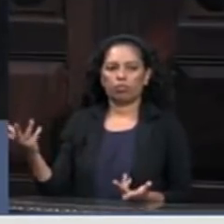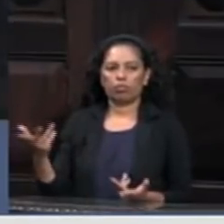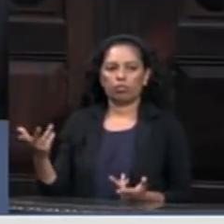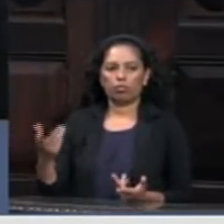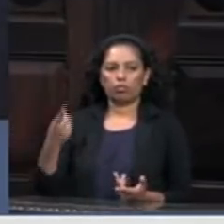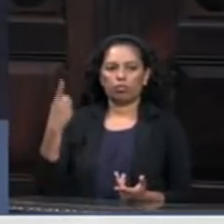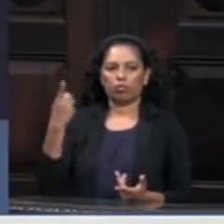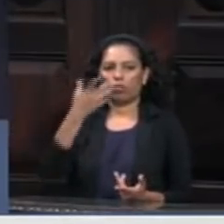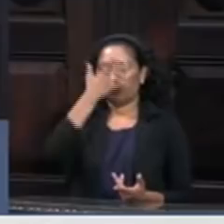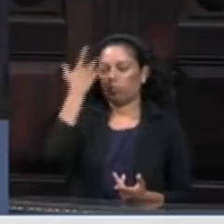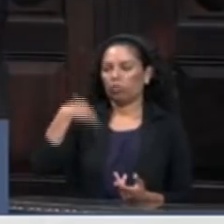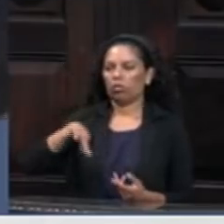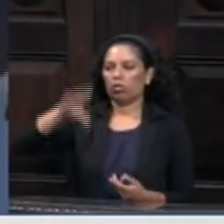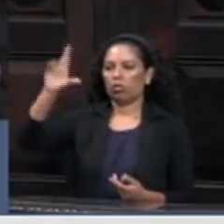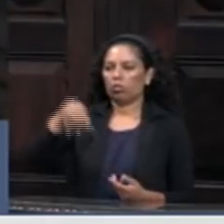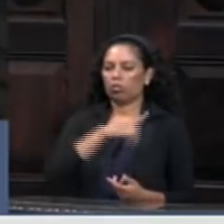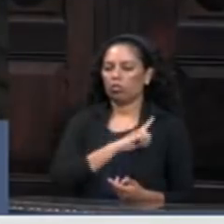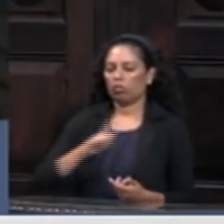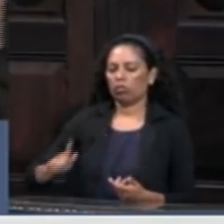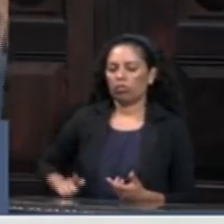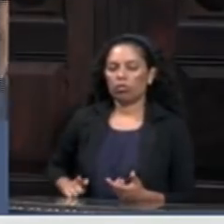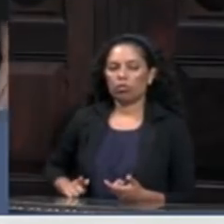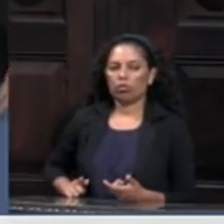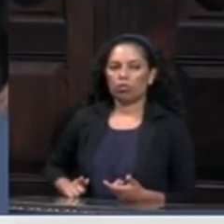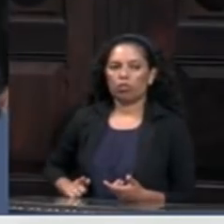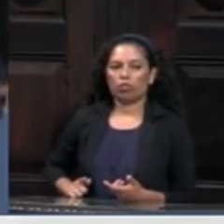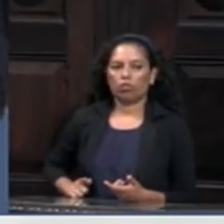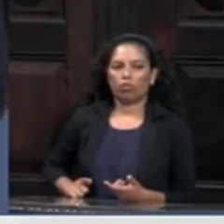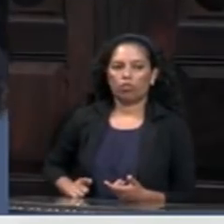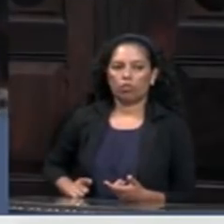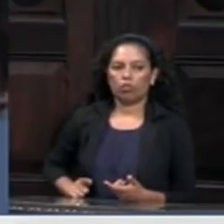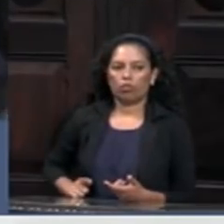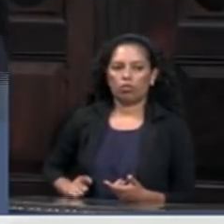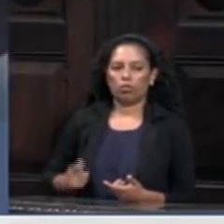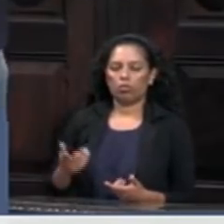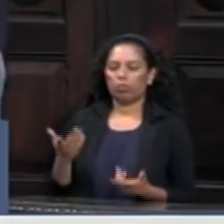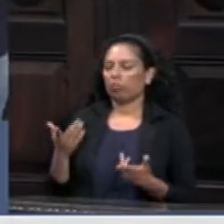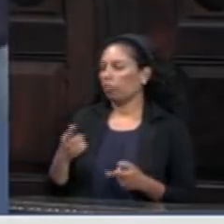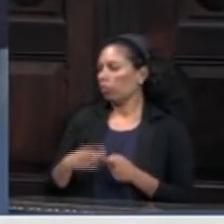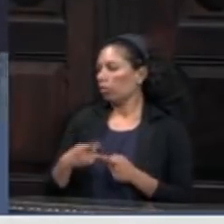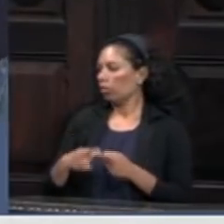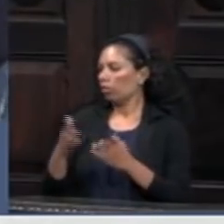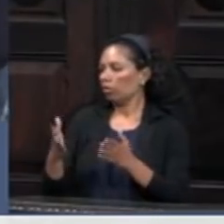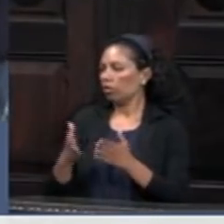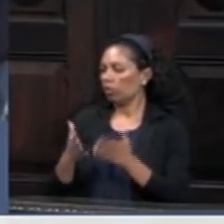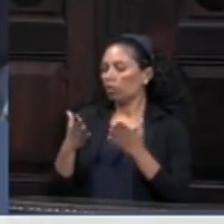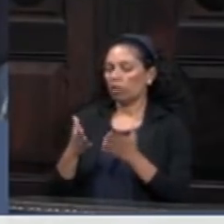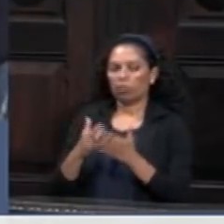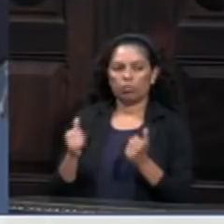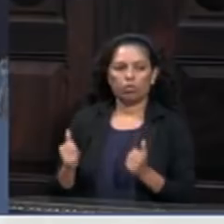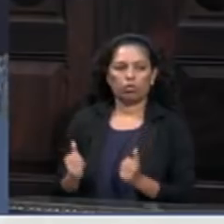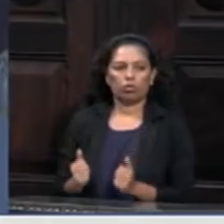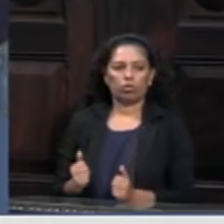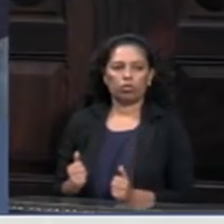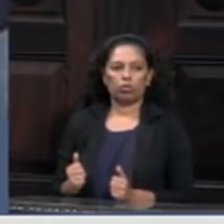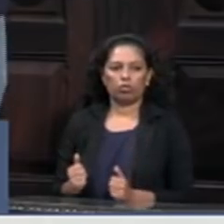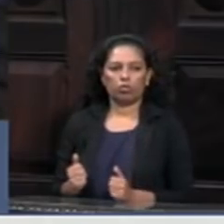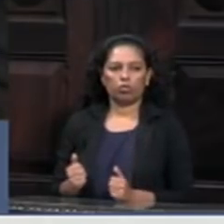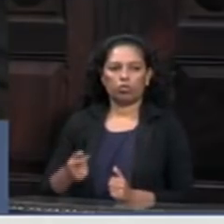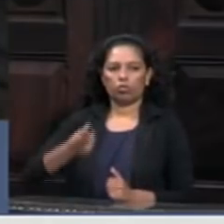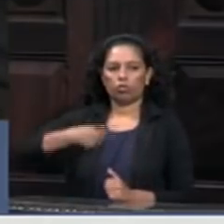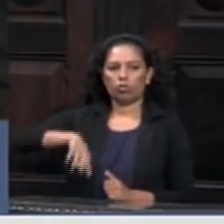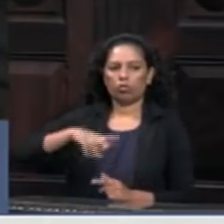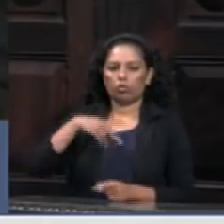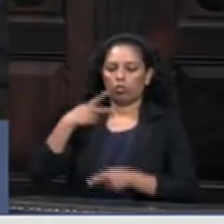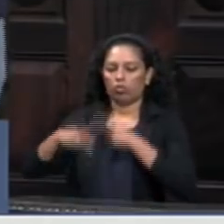líderes do governo, do atual, do próximo, que a gente tem aqui desde que eu cheguei, desde o início do mandato, a gente tem batido numa série